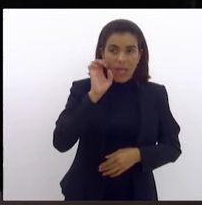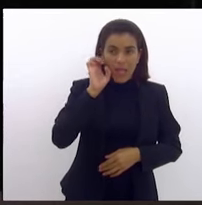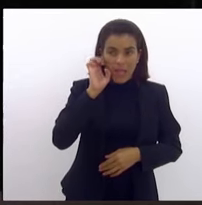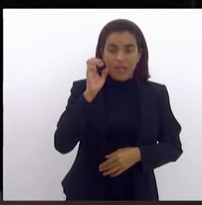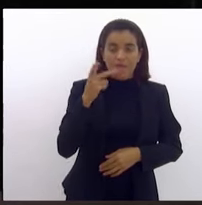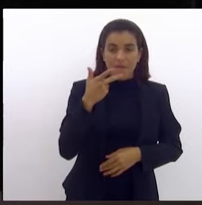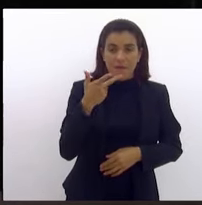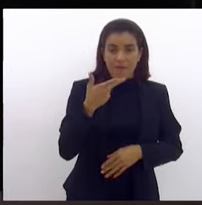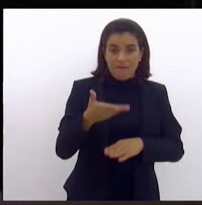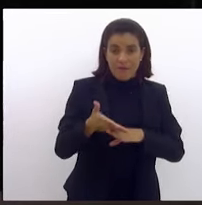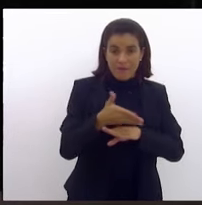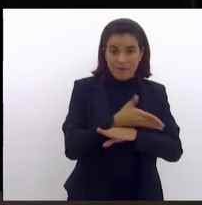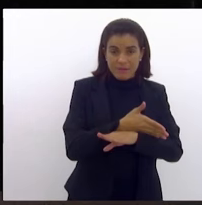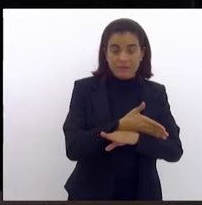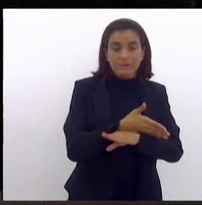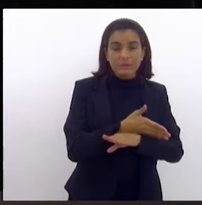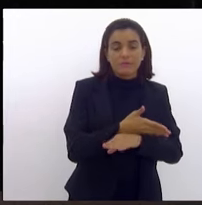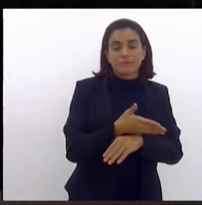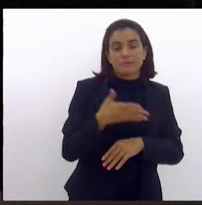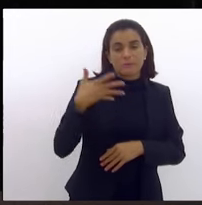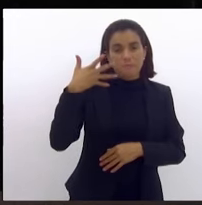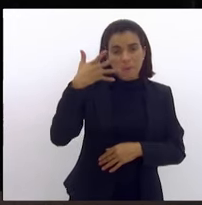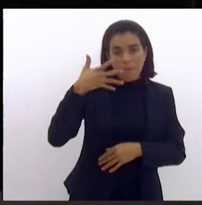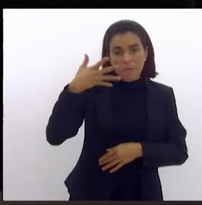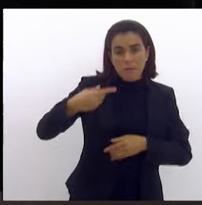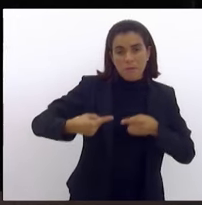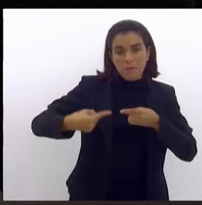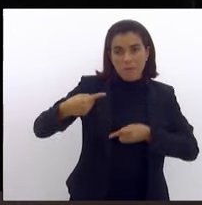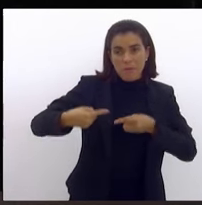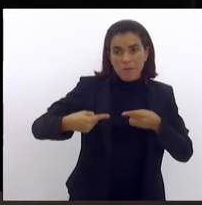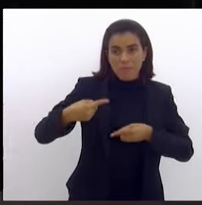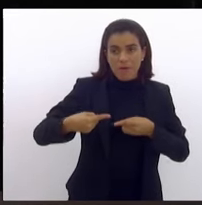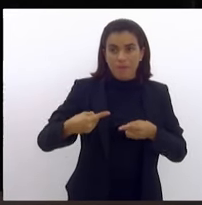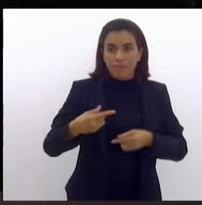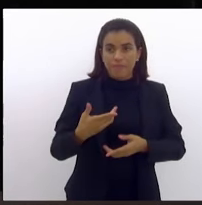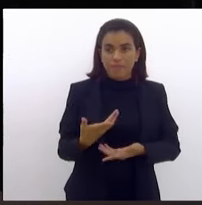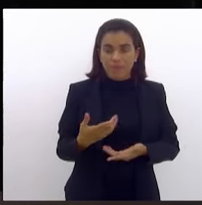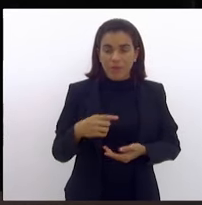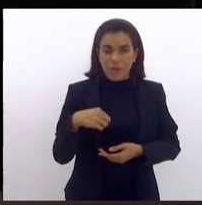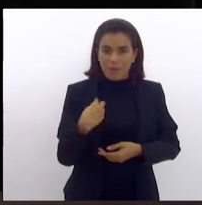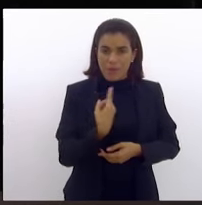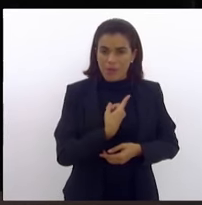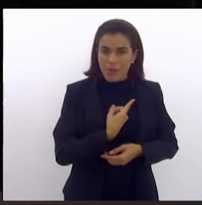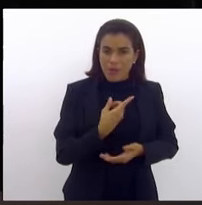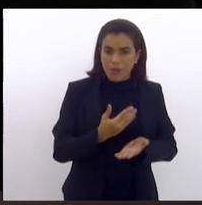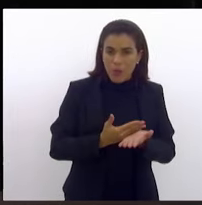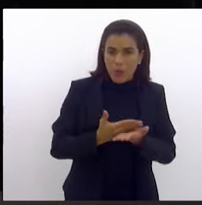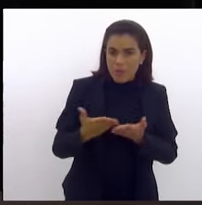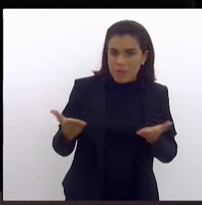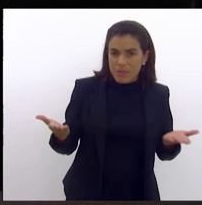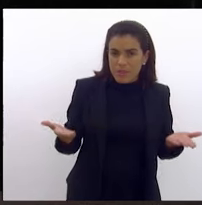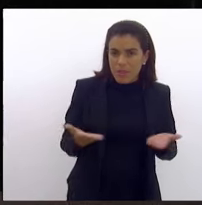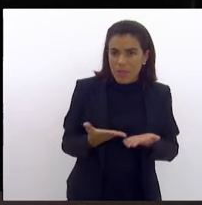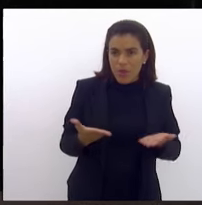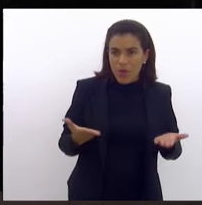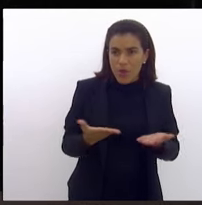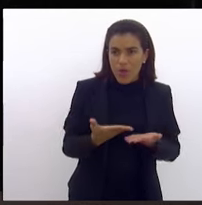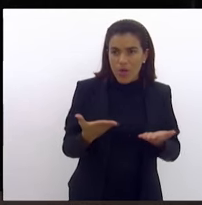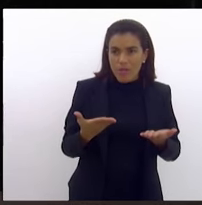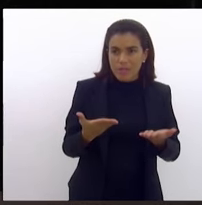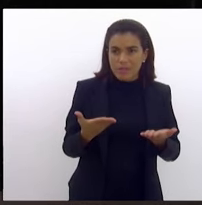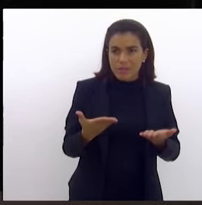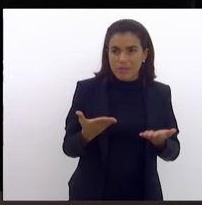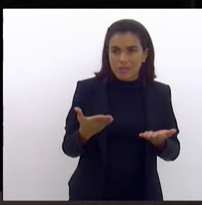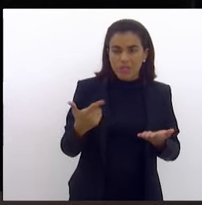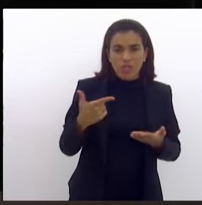Takimoto, dizia antes no debate aqui da casa, para nós que estamos começando agora, que viemos de